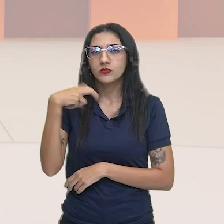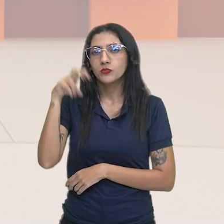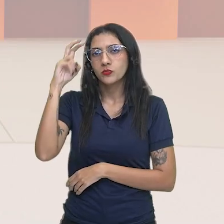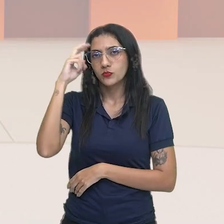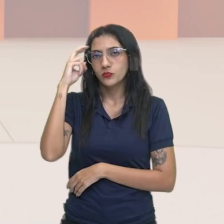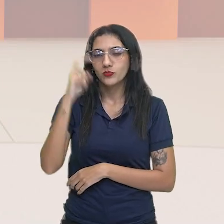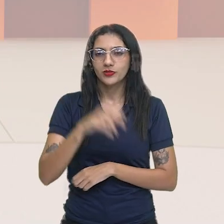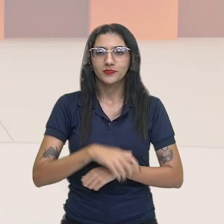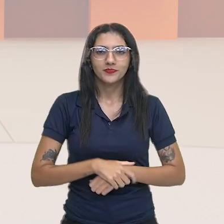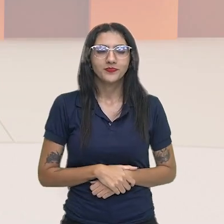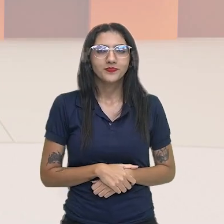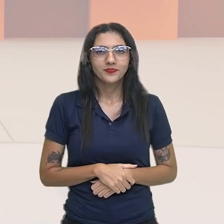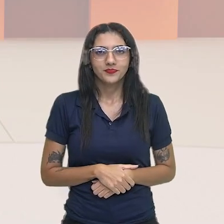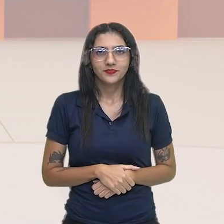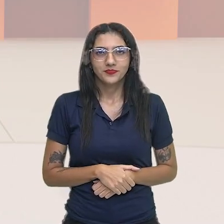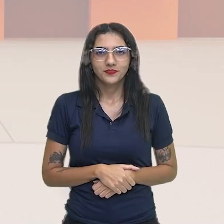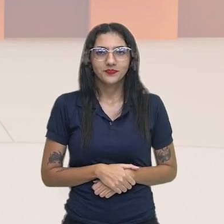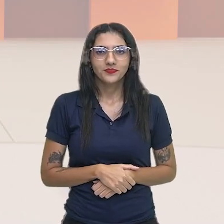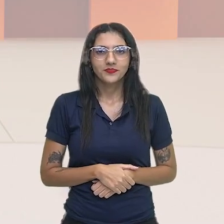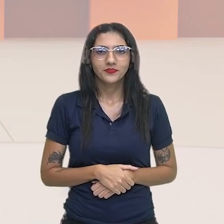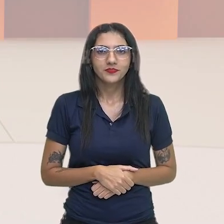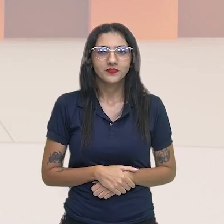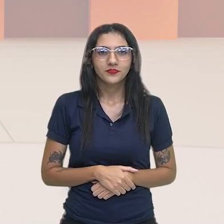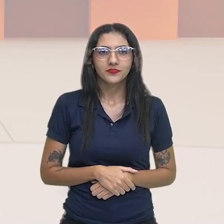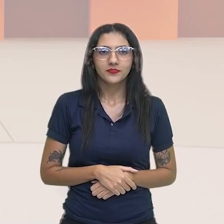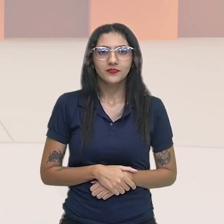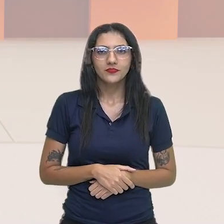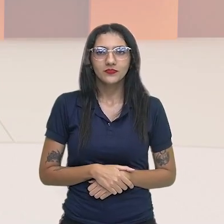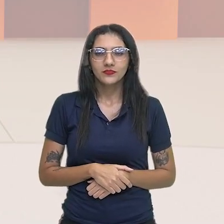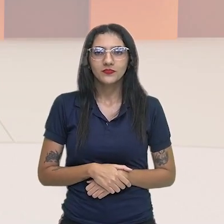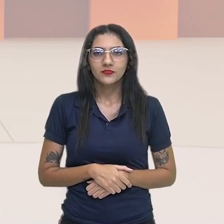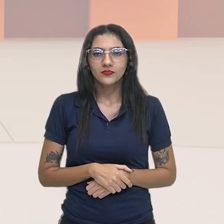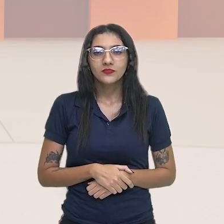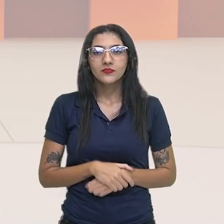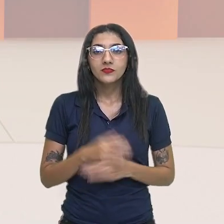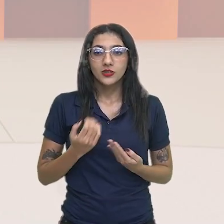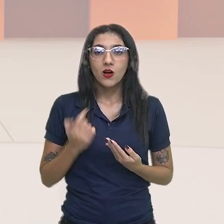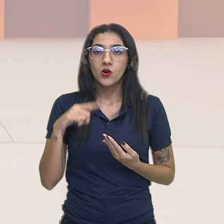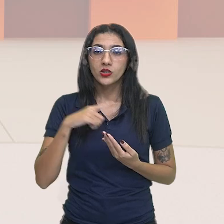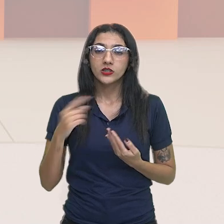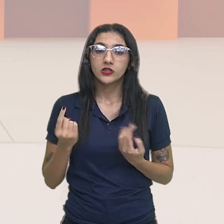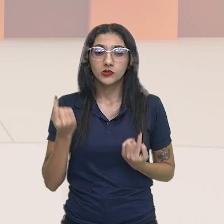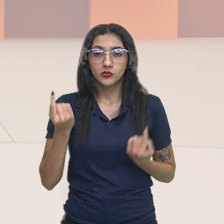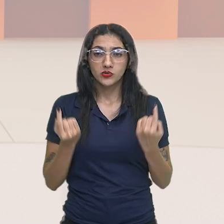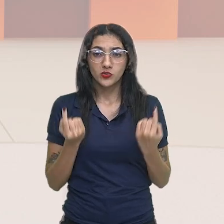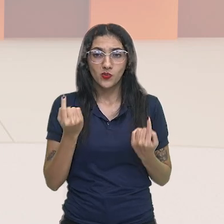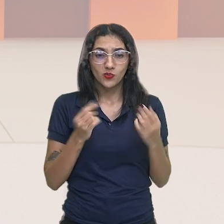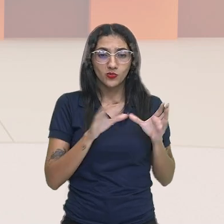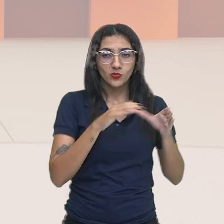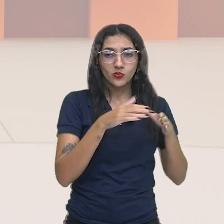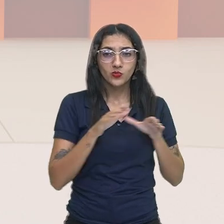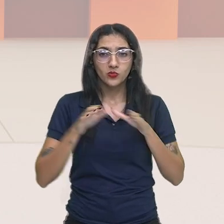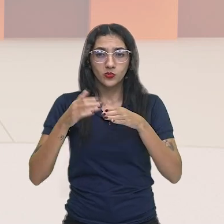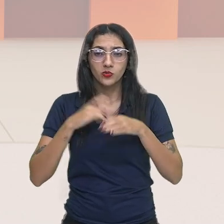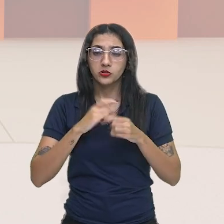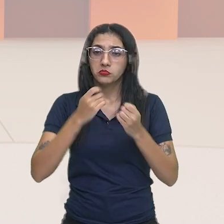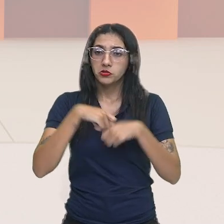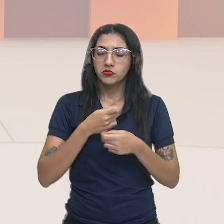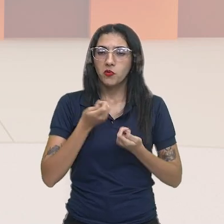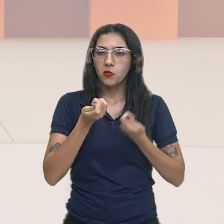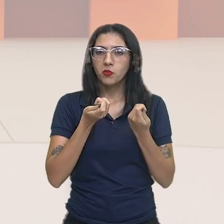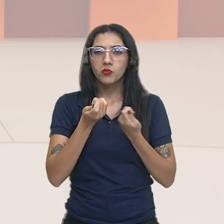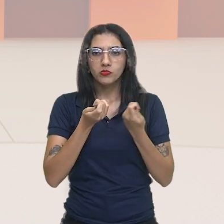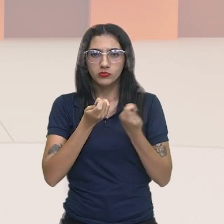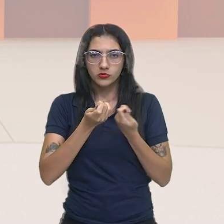cultura, certo? Então, esses aparelhos, eles podem exercer esse controle, né,